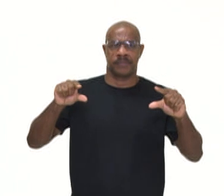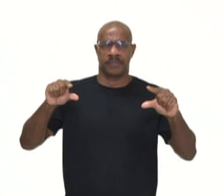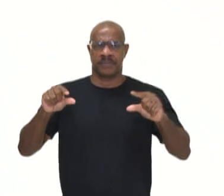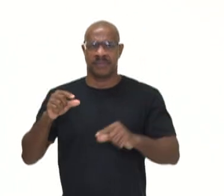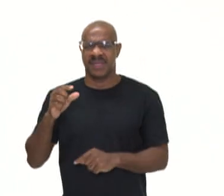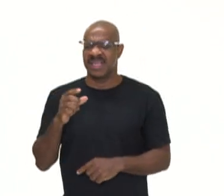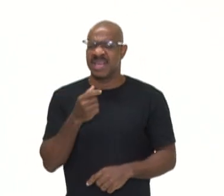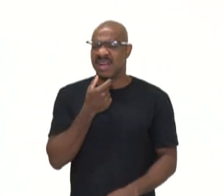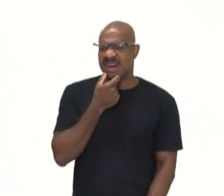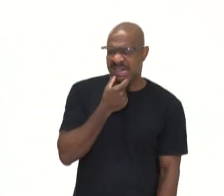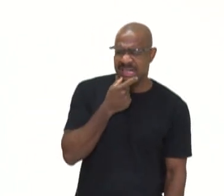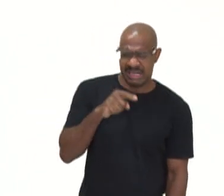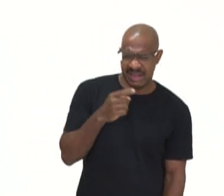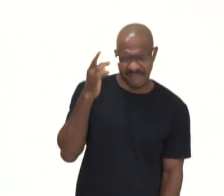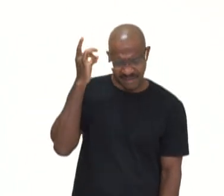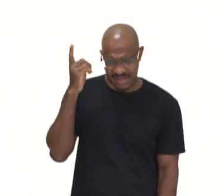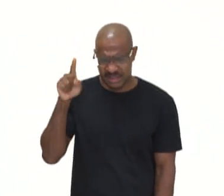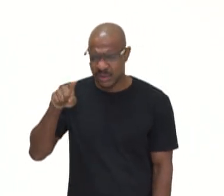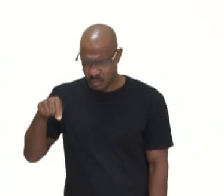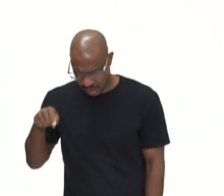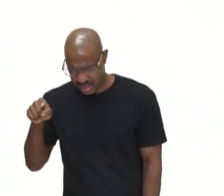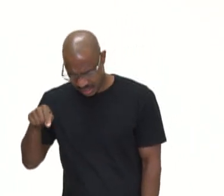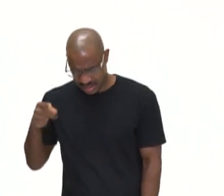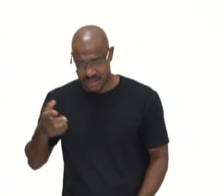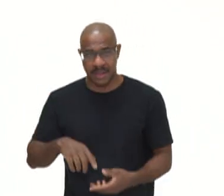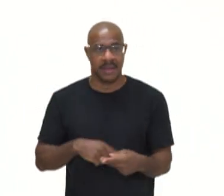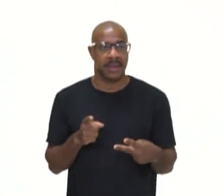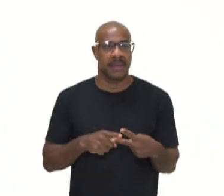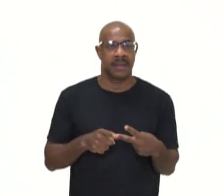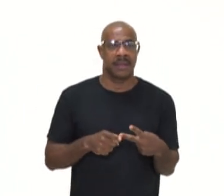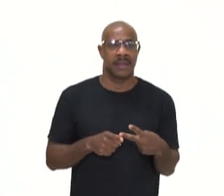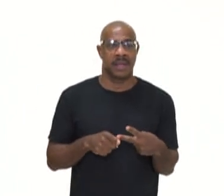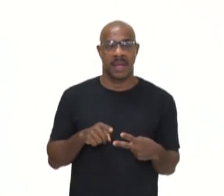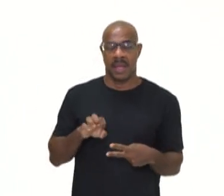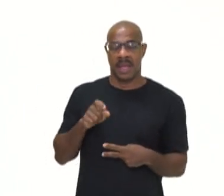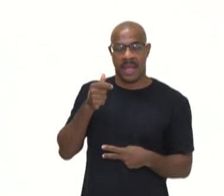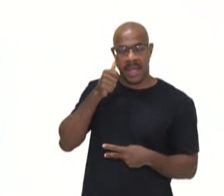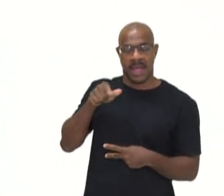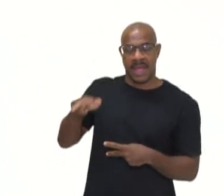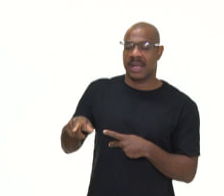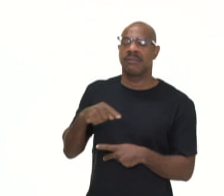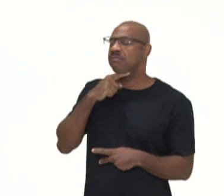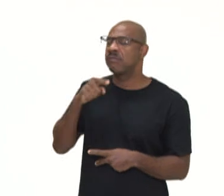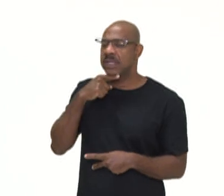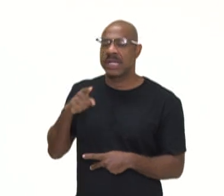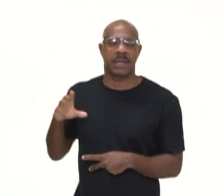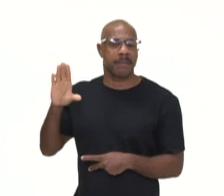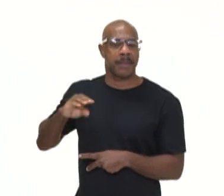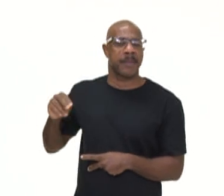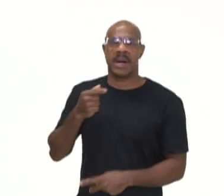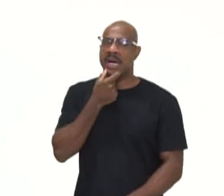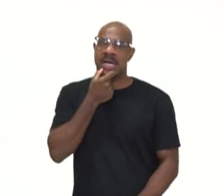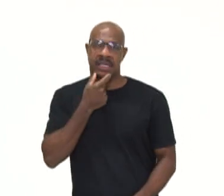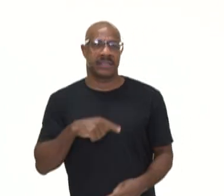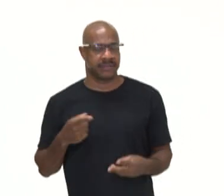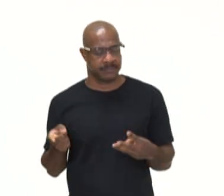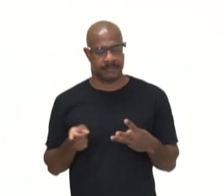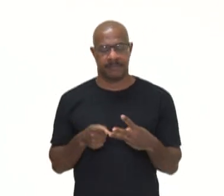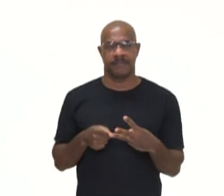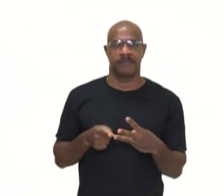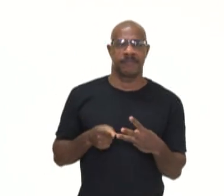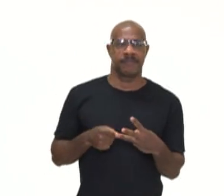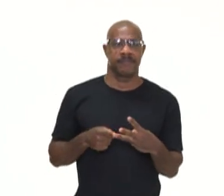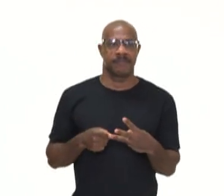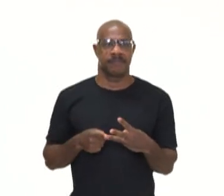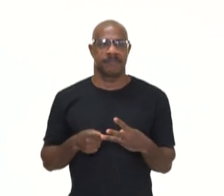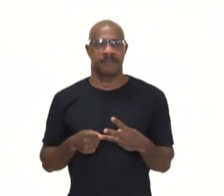fácil, não é? She can't speak English, can she? Ela não consegue falar inglês, consegue? There are new books in